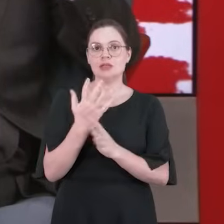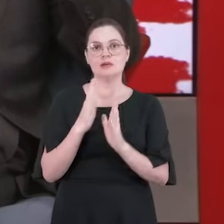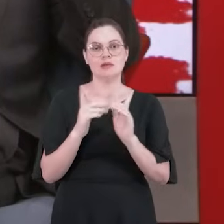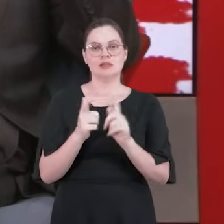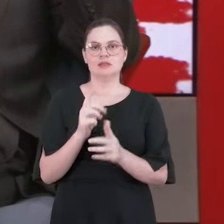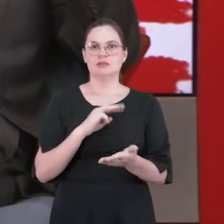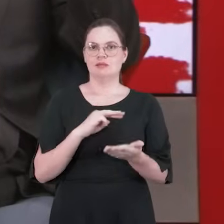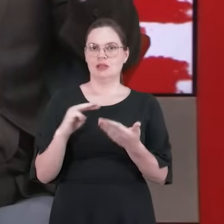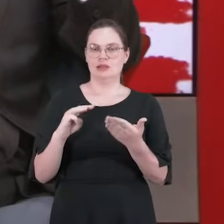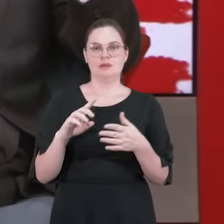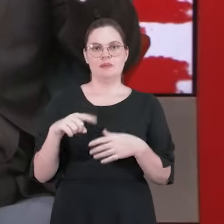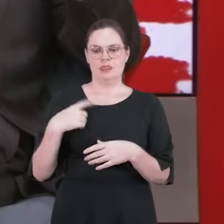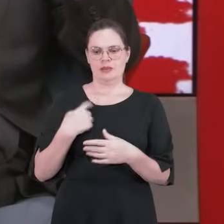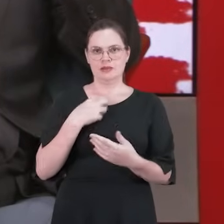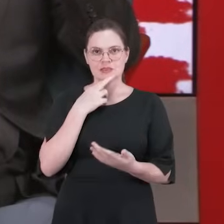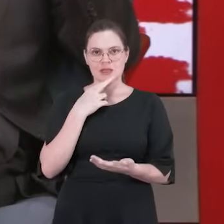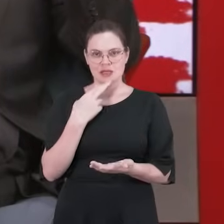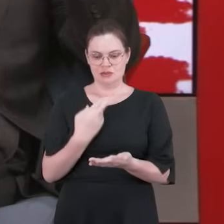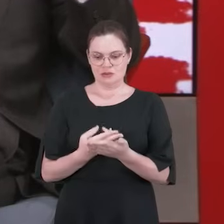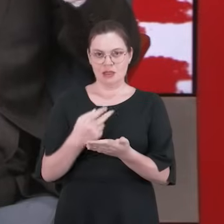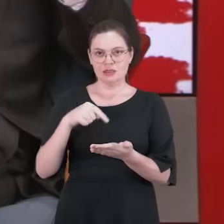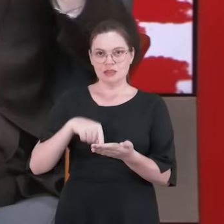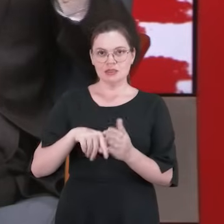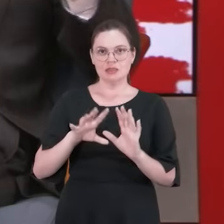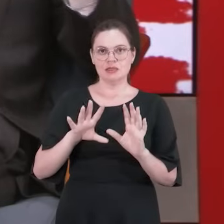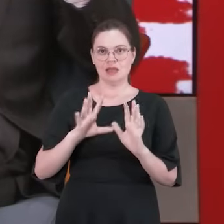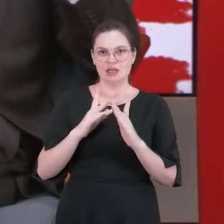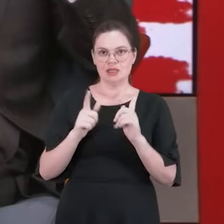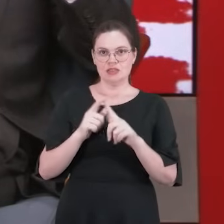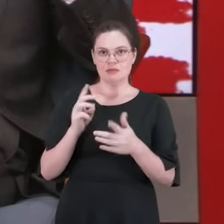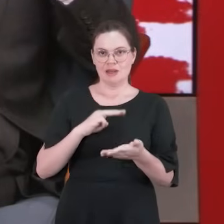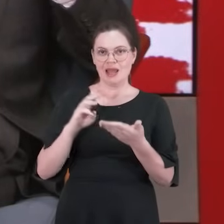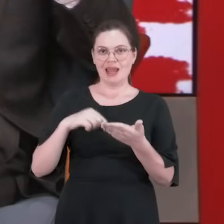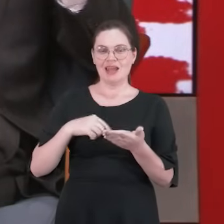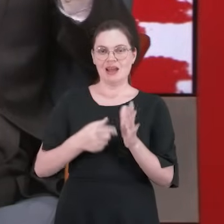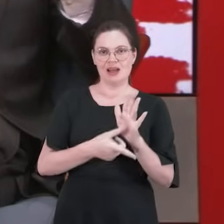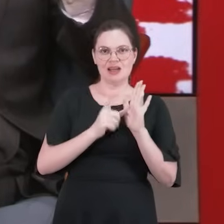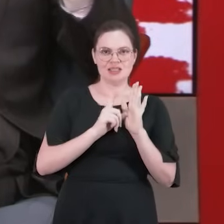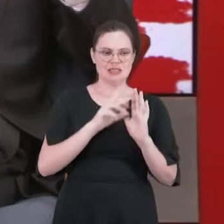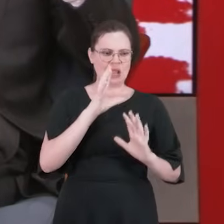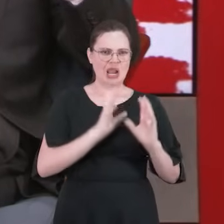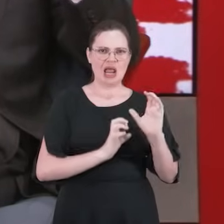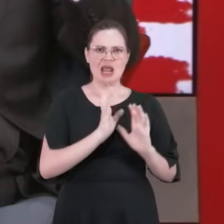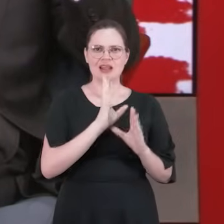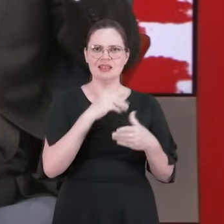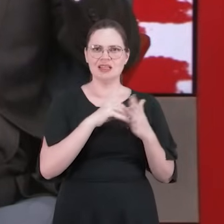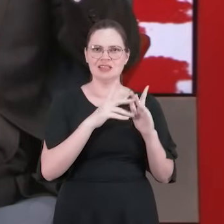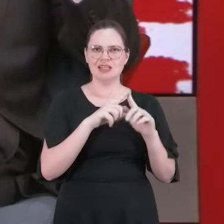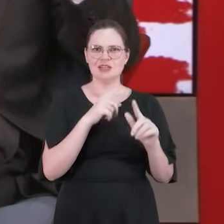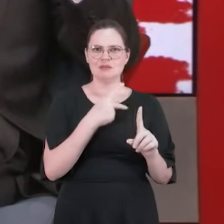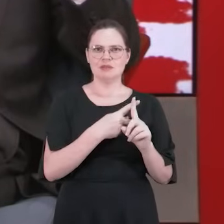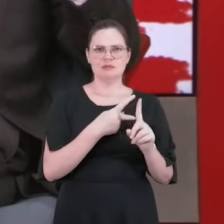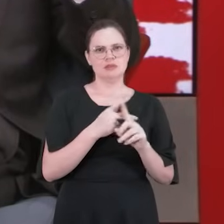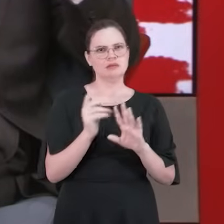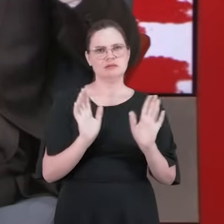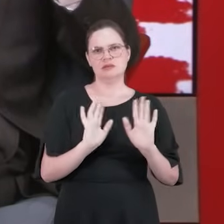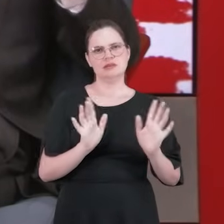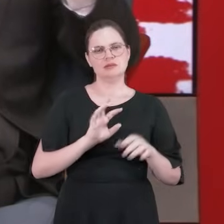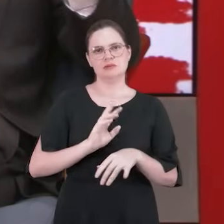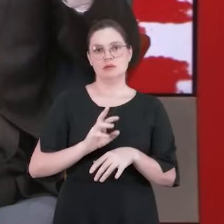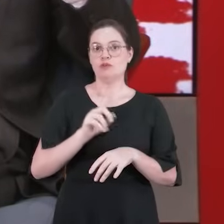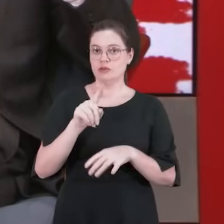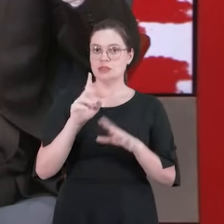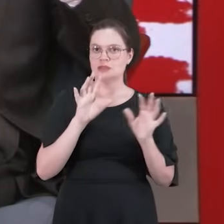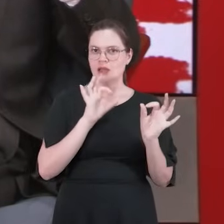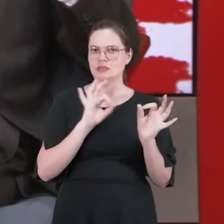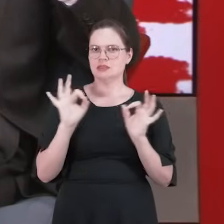resultados de nenhuma divisão. Então, quem não assistiu pode ver o programa anterior e vai ver